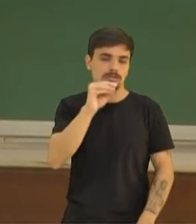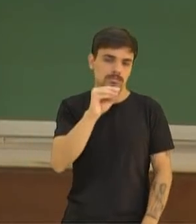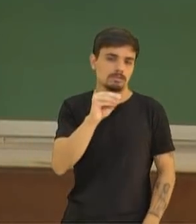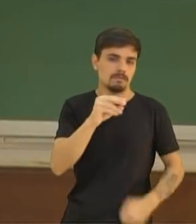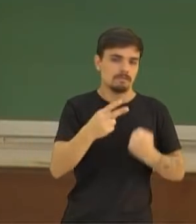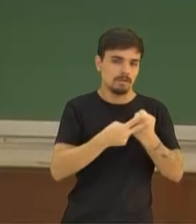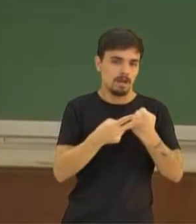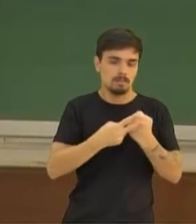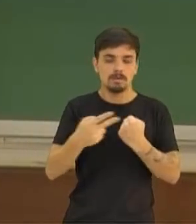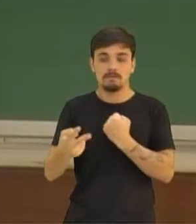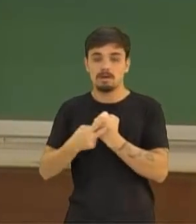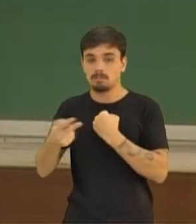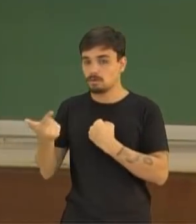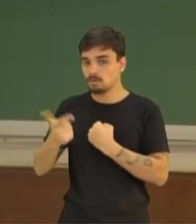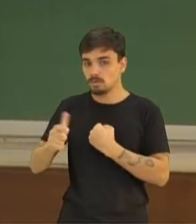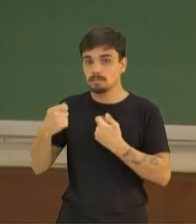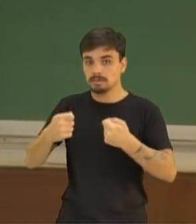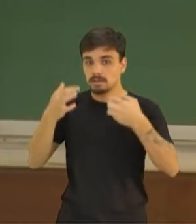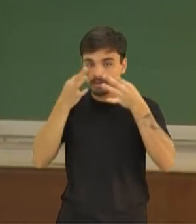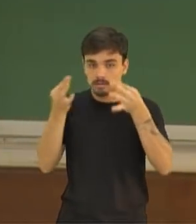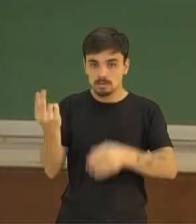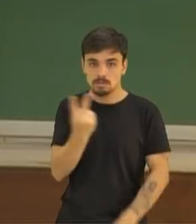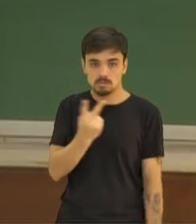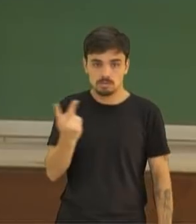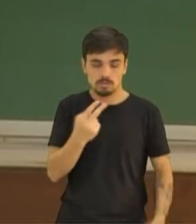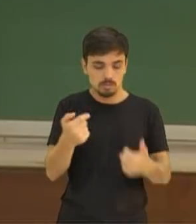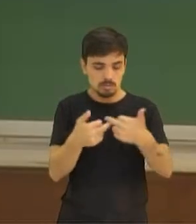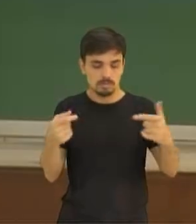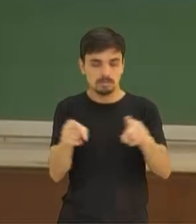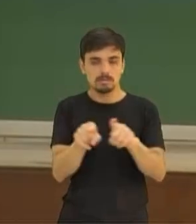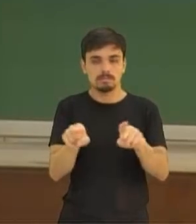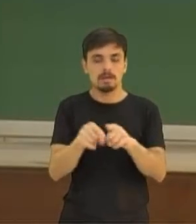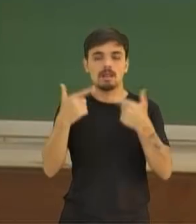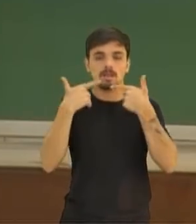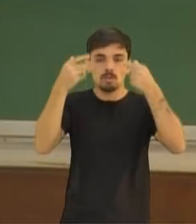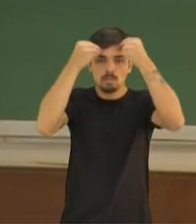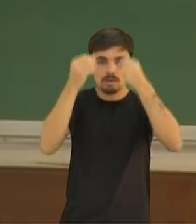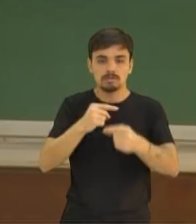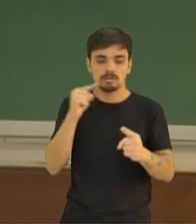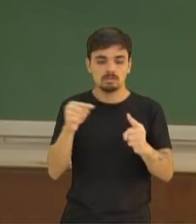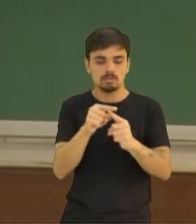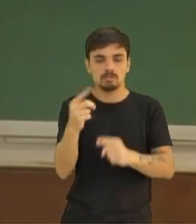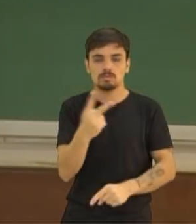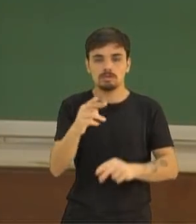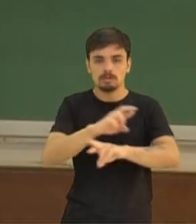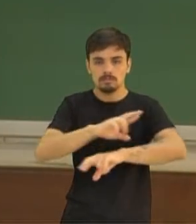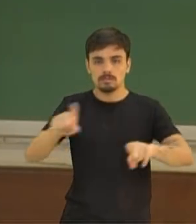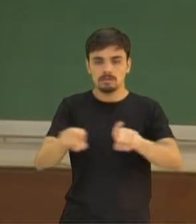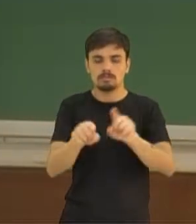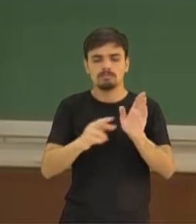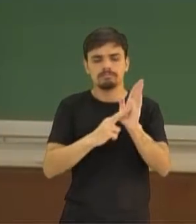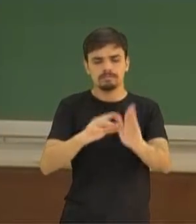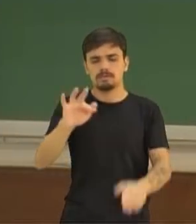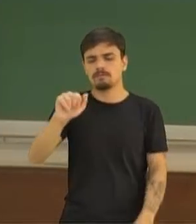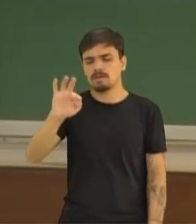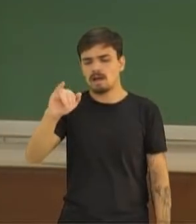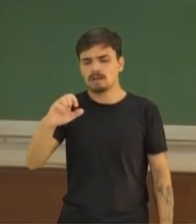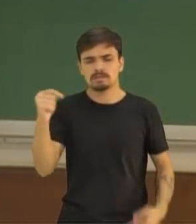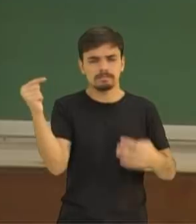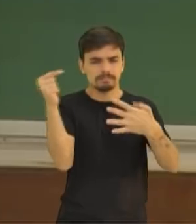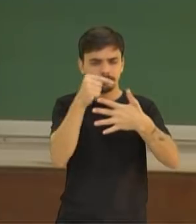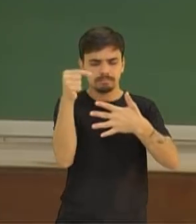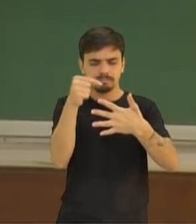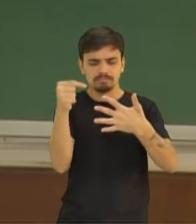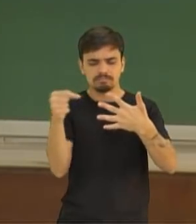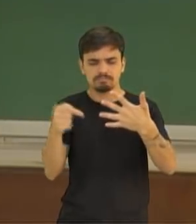É muito importante eu prestar atenção nas duas coisas. A linguagem possui diferentes funções: referencial, fática, emotiva,